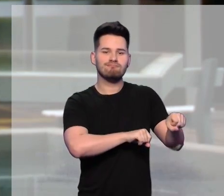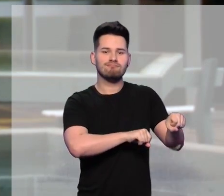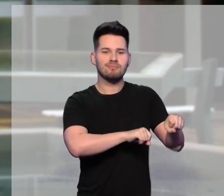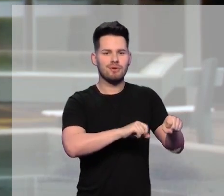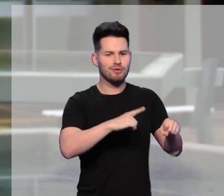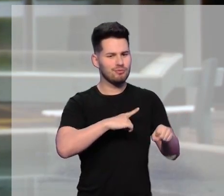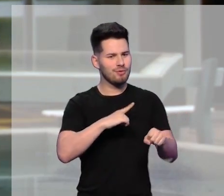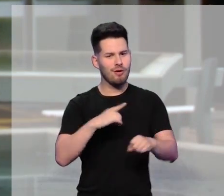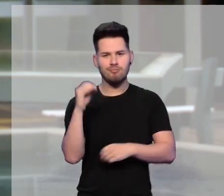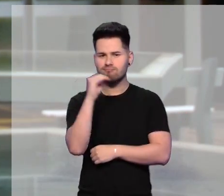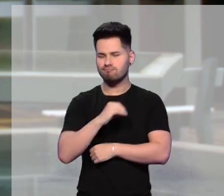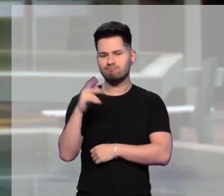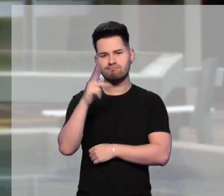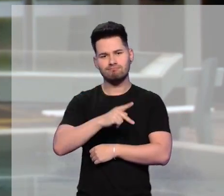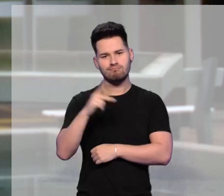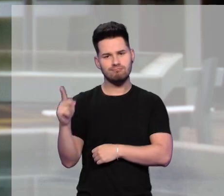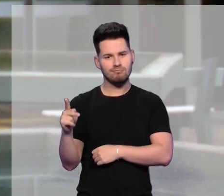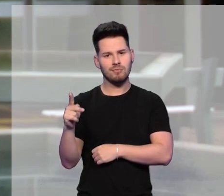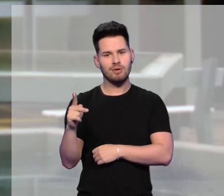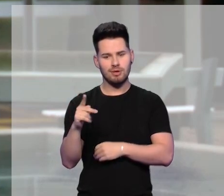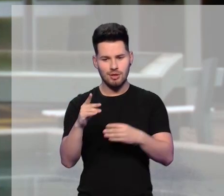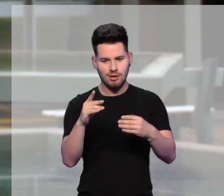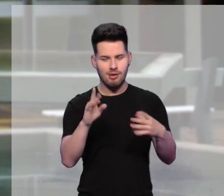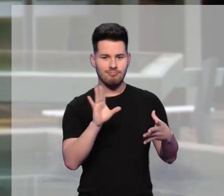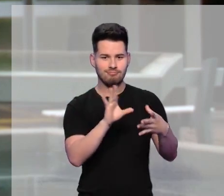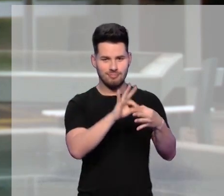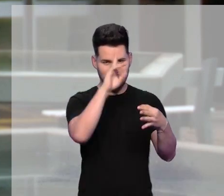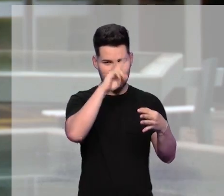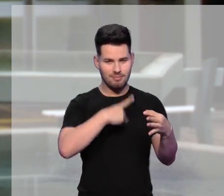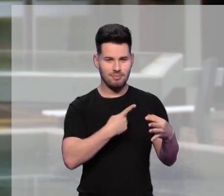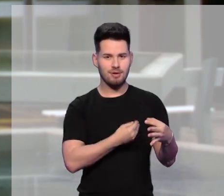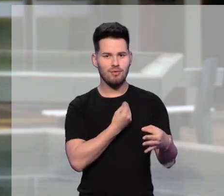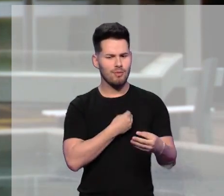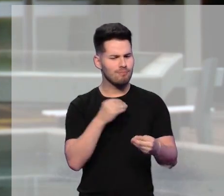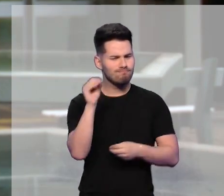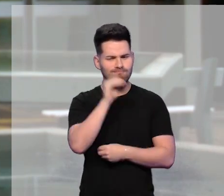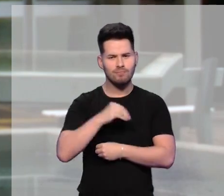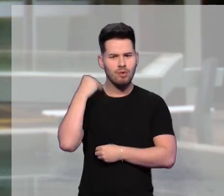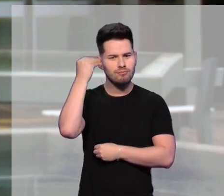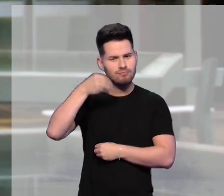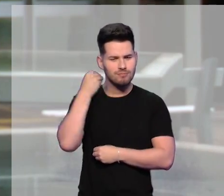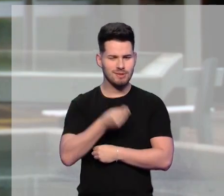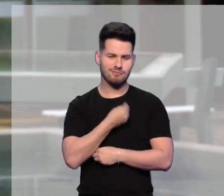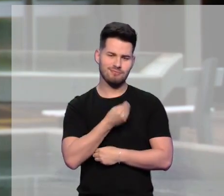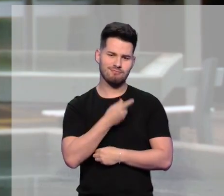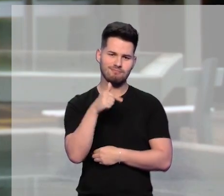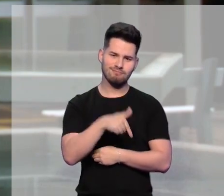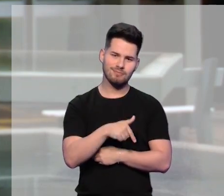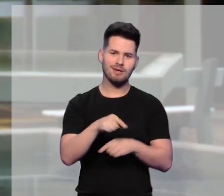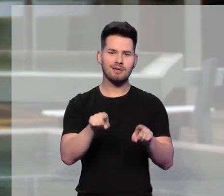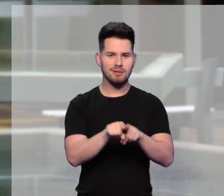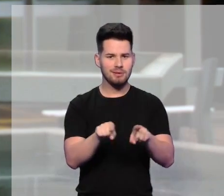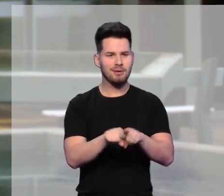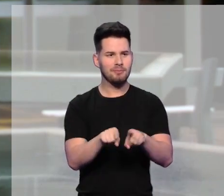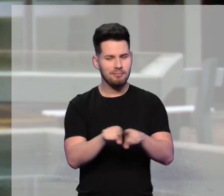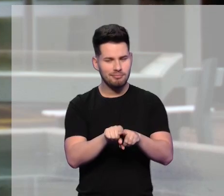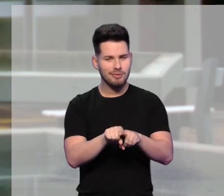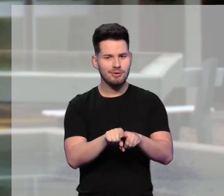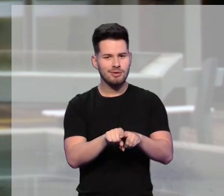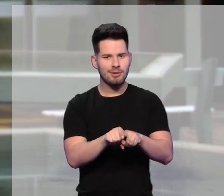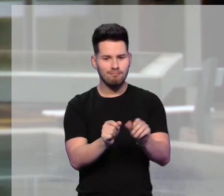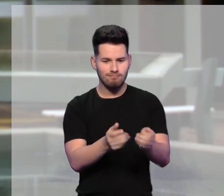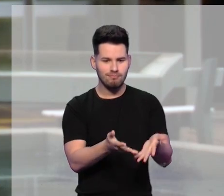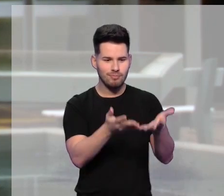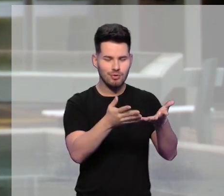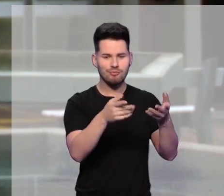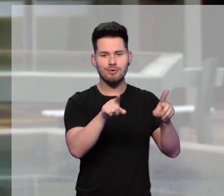durante esses, excelentes profissionais passaram pela minha vida, excelentes experiências foram vividas aqui e muito